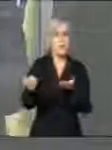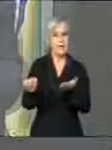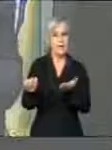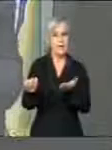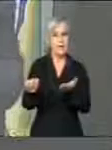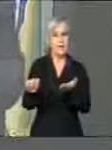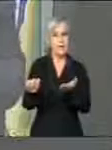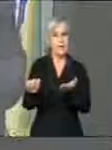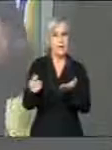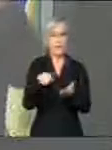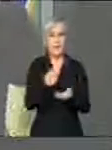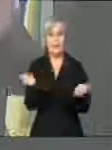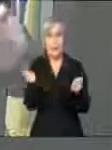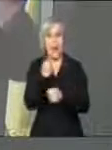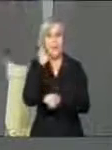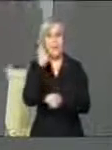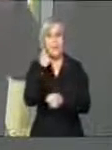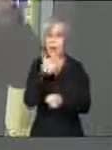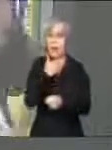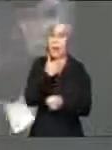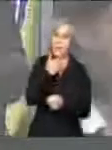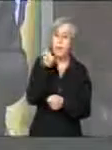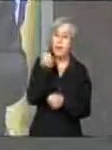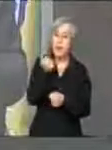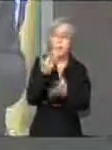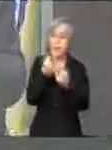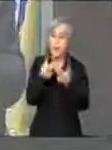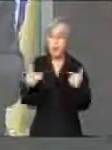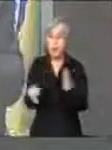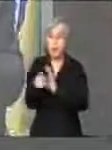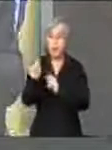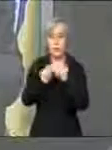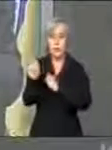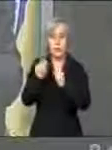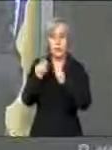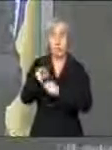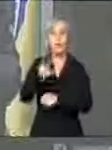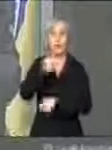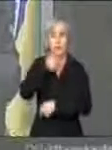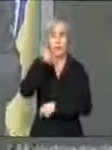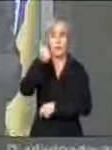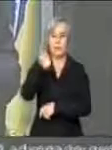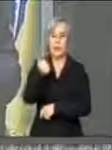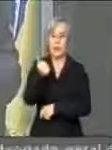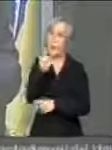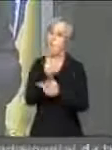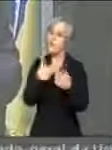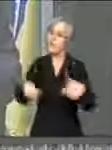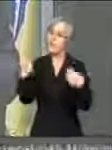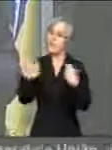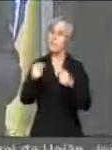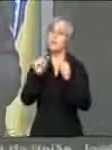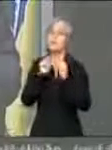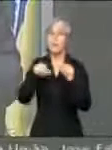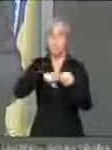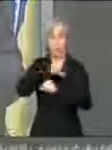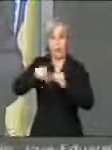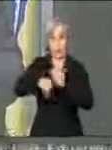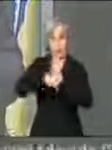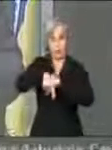retomada de empregos. Muitas das medidas que o país precisa urgente, como reforma de